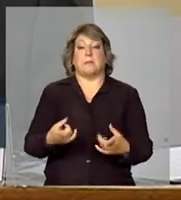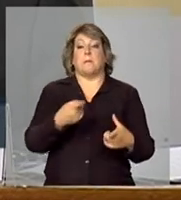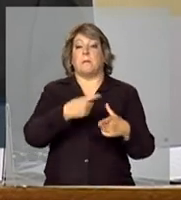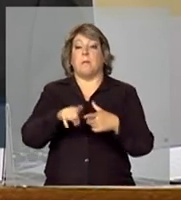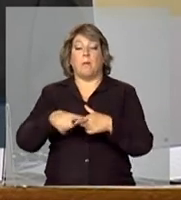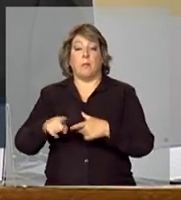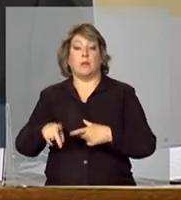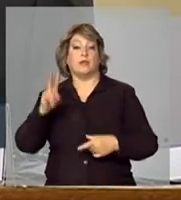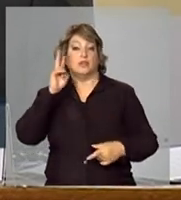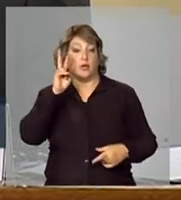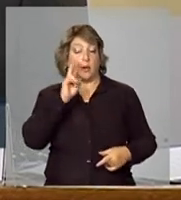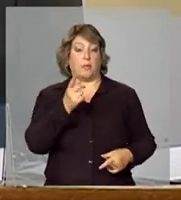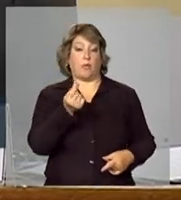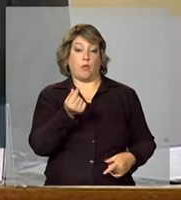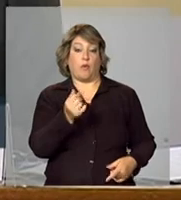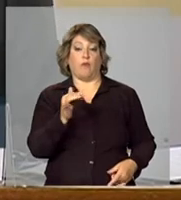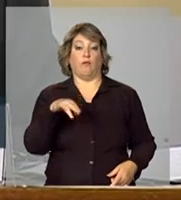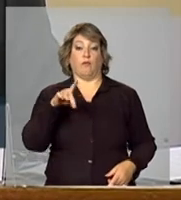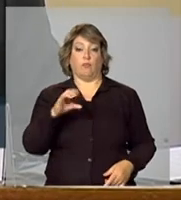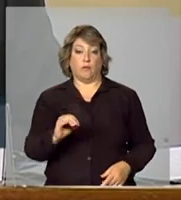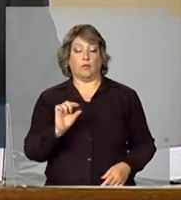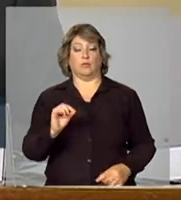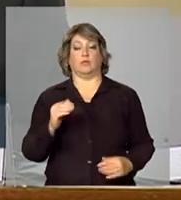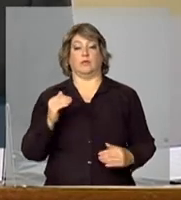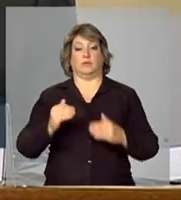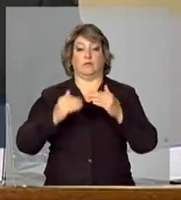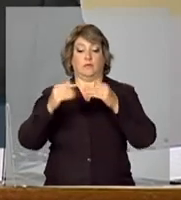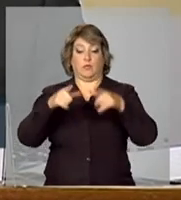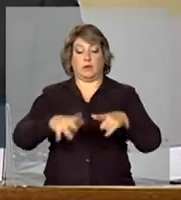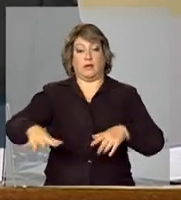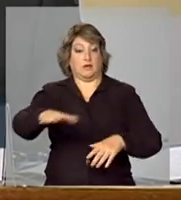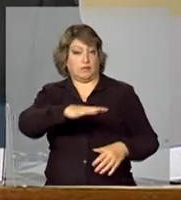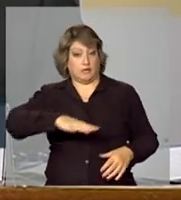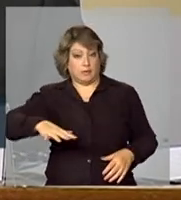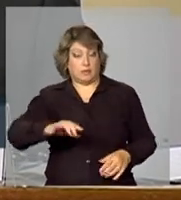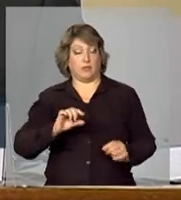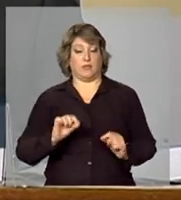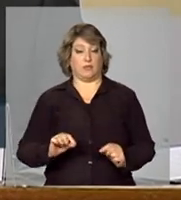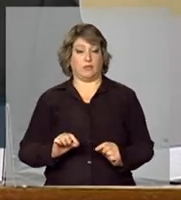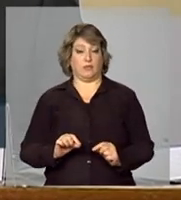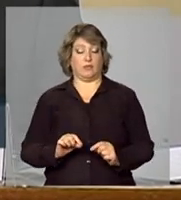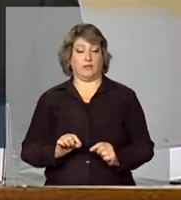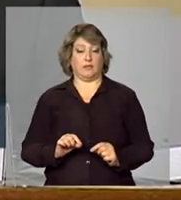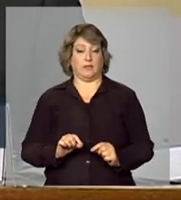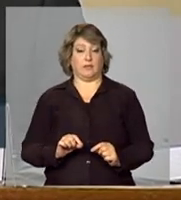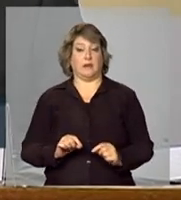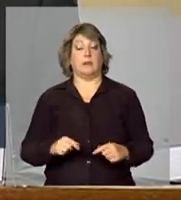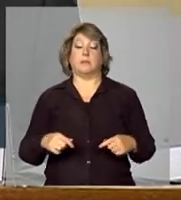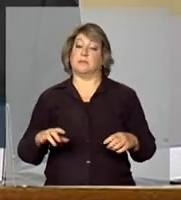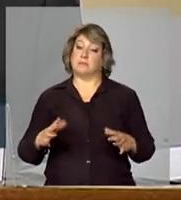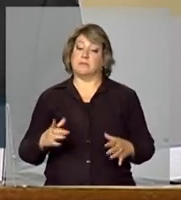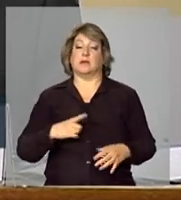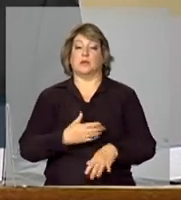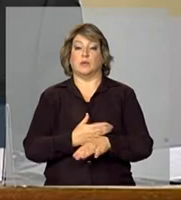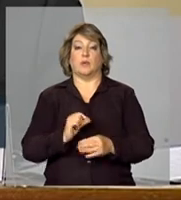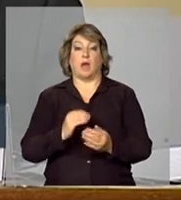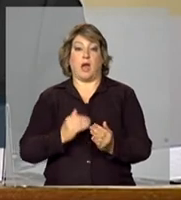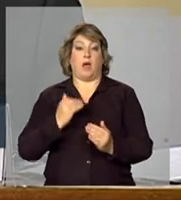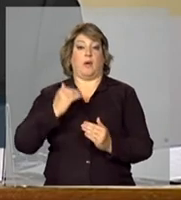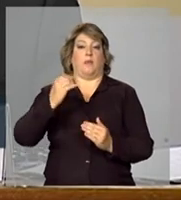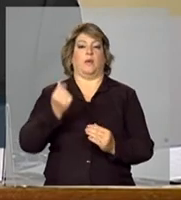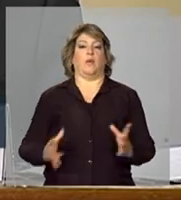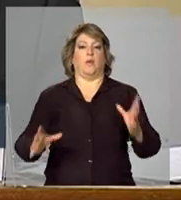em relação ao fundo ao fundo desenvolvimento Regional que tende a aumentar a parte